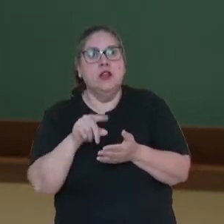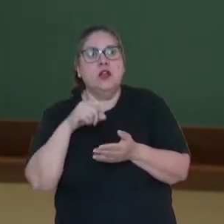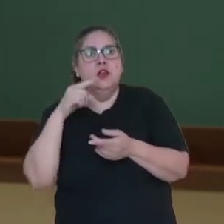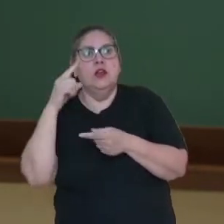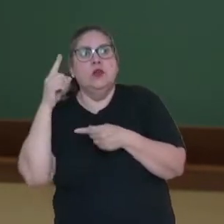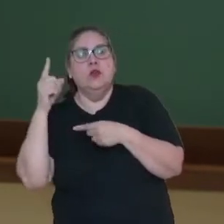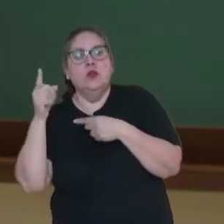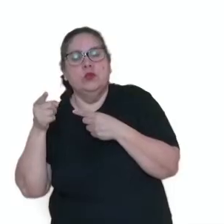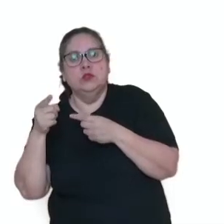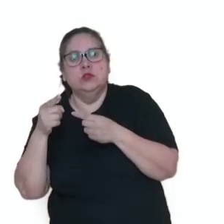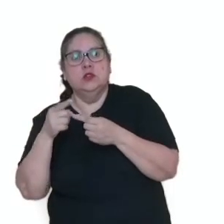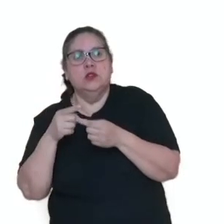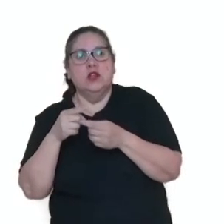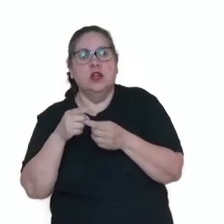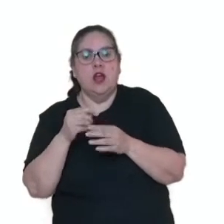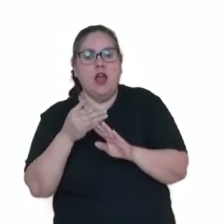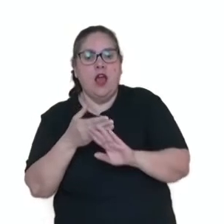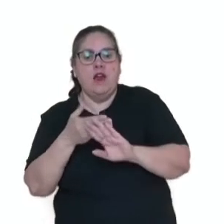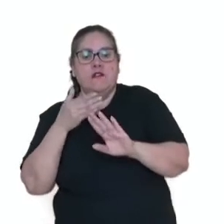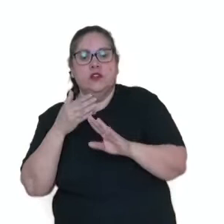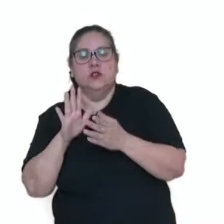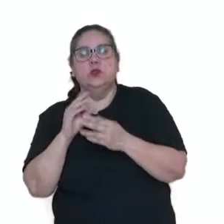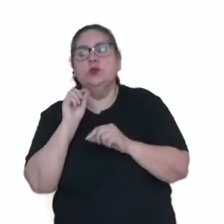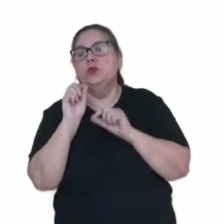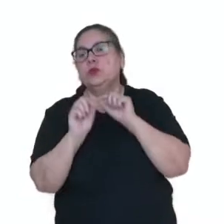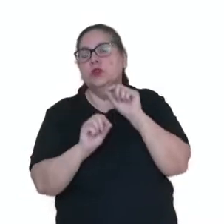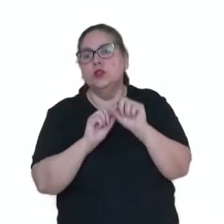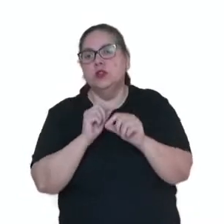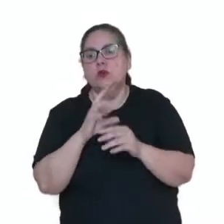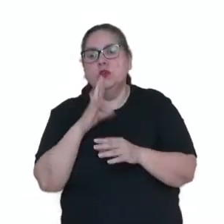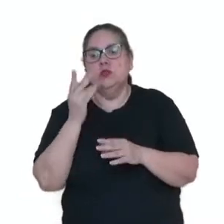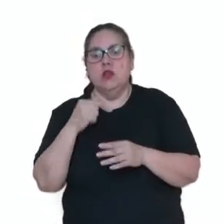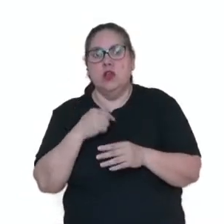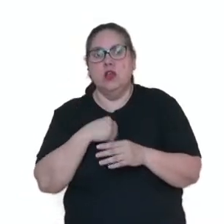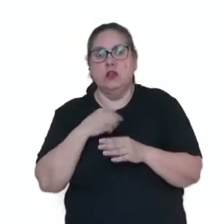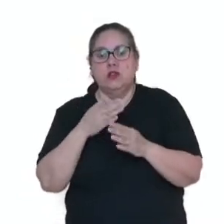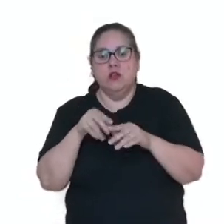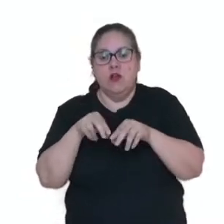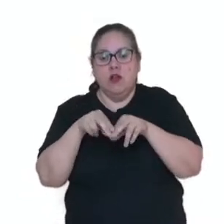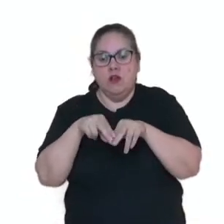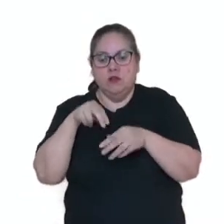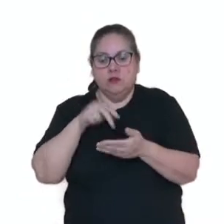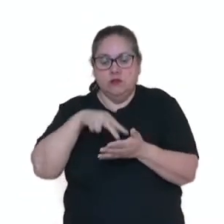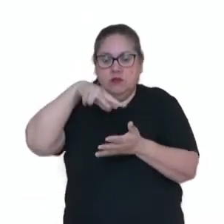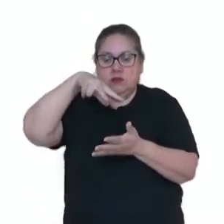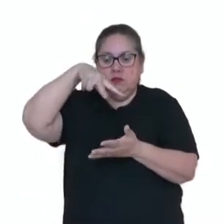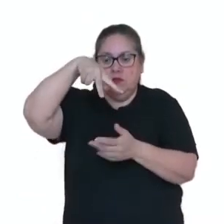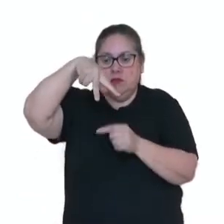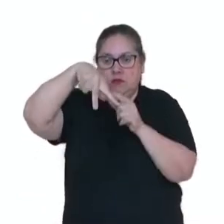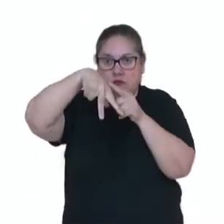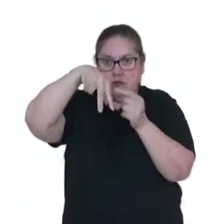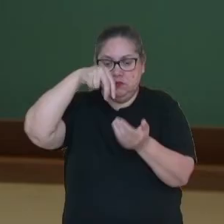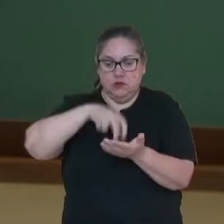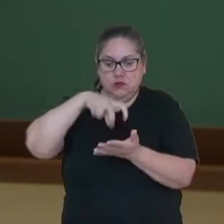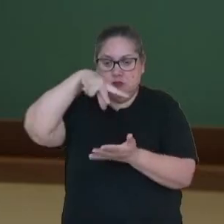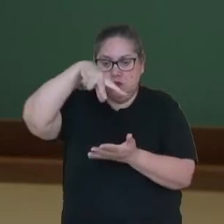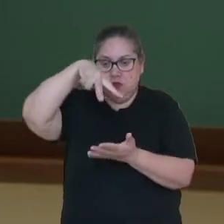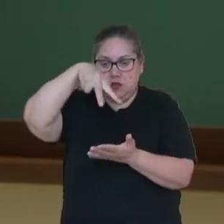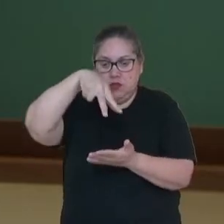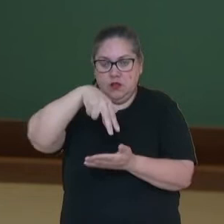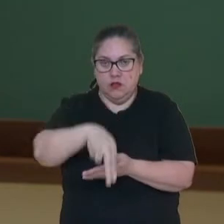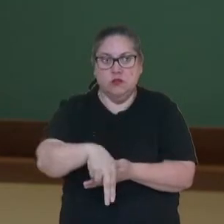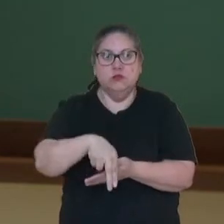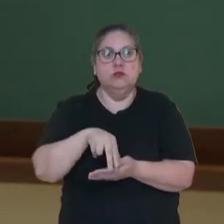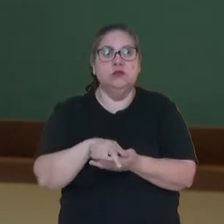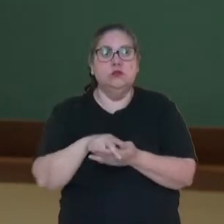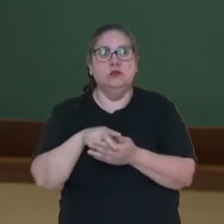posição afastada, que é o quê? Quando eu afasto as minhas pernas, né? E no meu